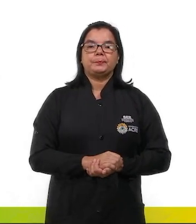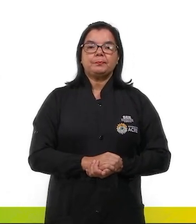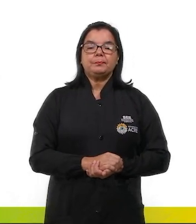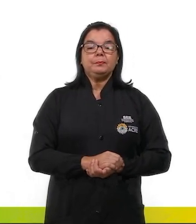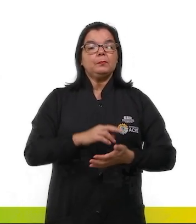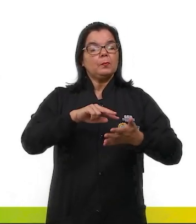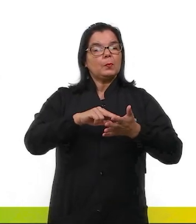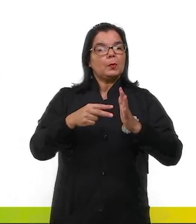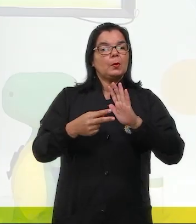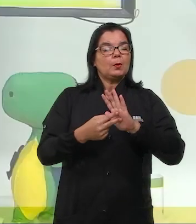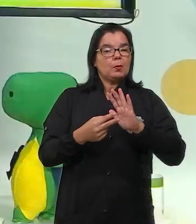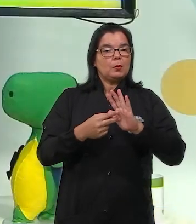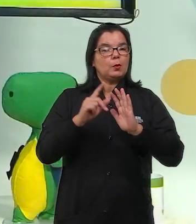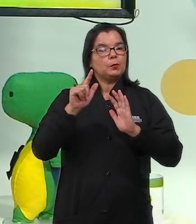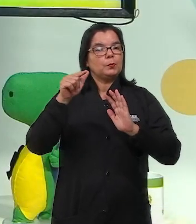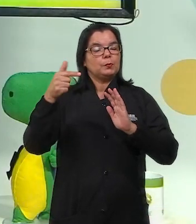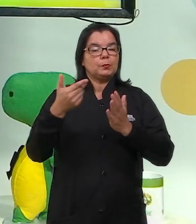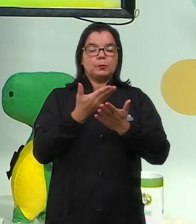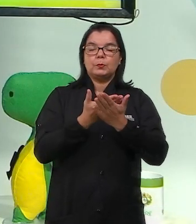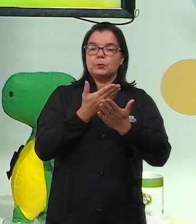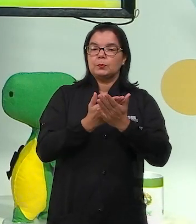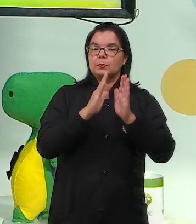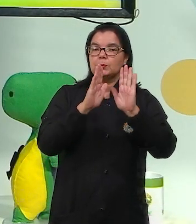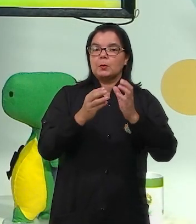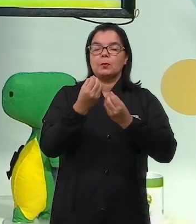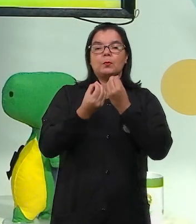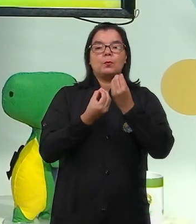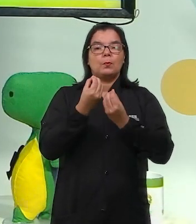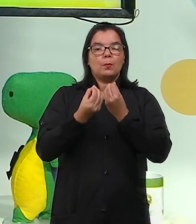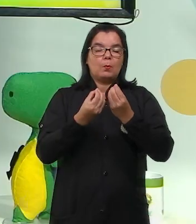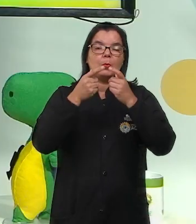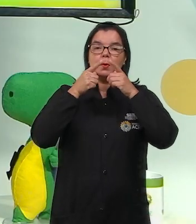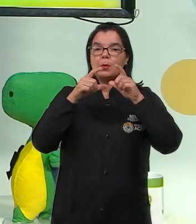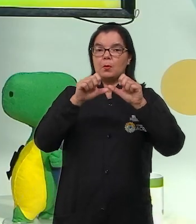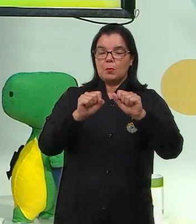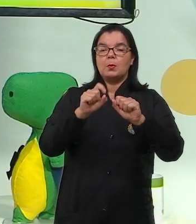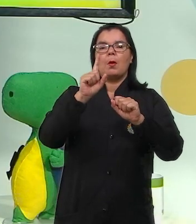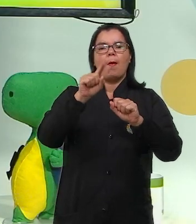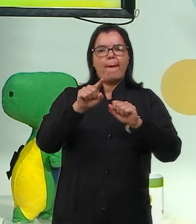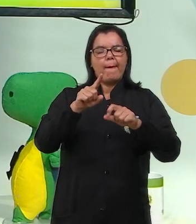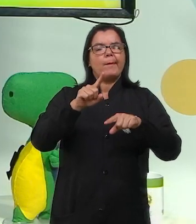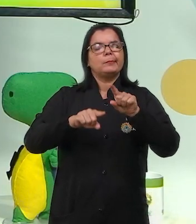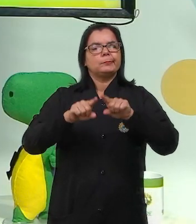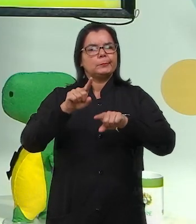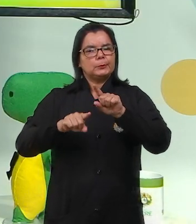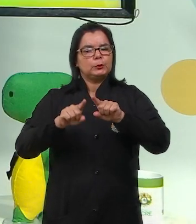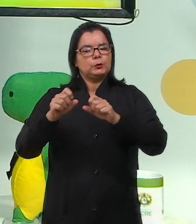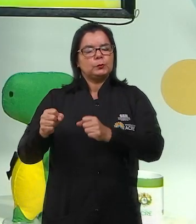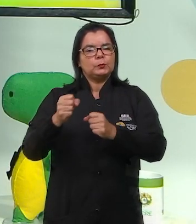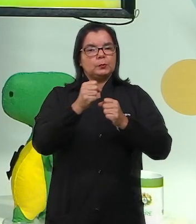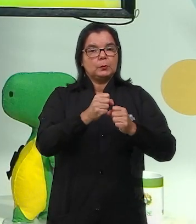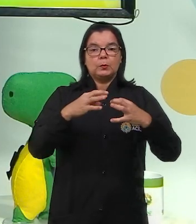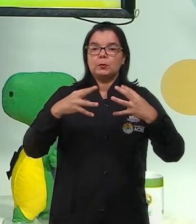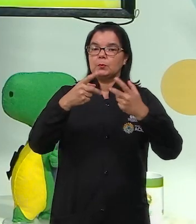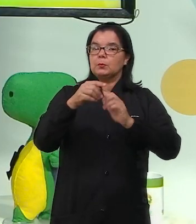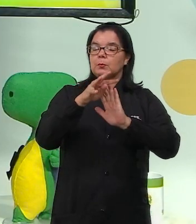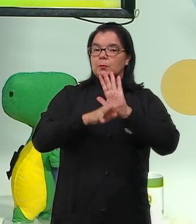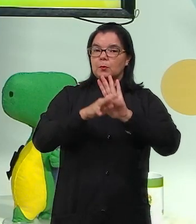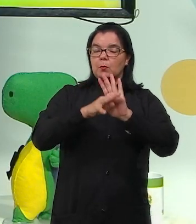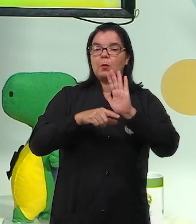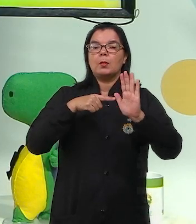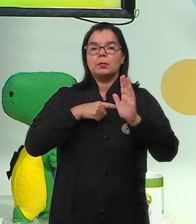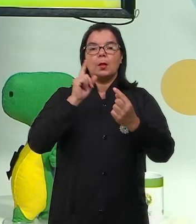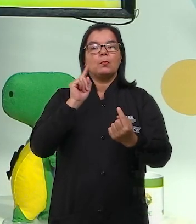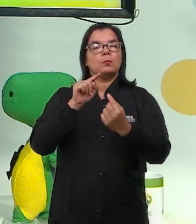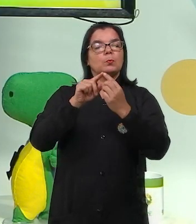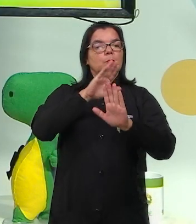Ou seja, em outras aulas nós já falamos como a linguagem ela é um instrumento de poder, que todo texto ele tem uma intenção